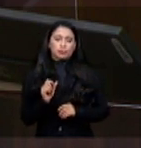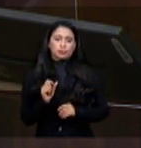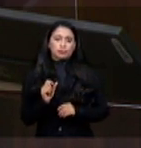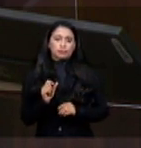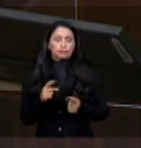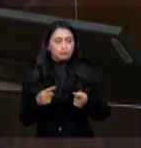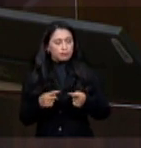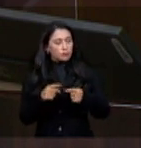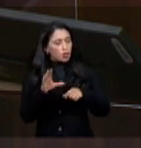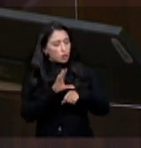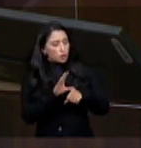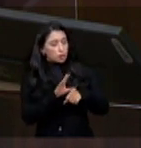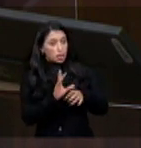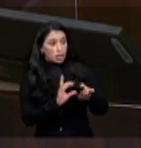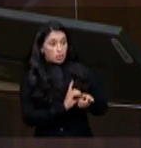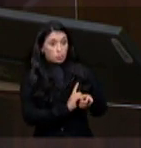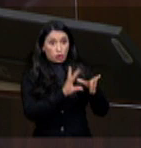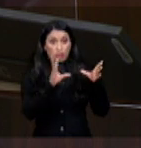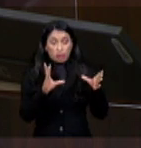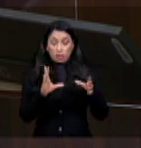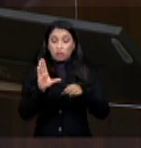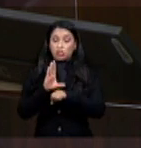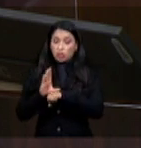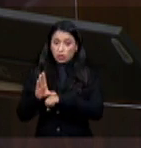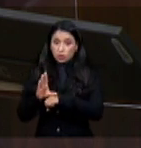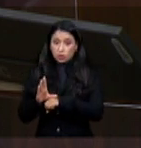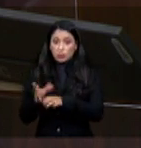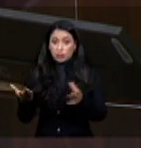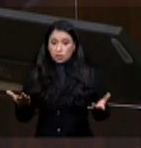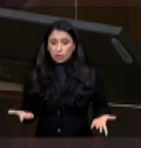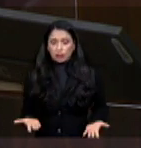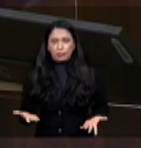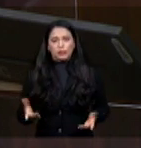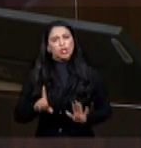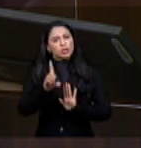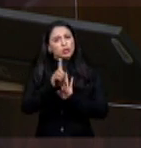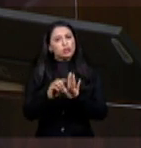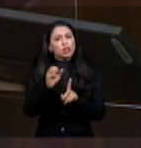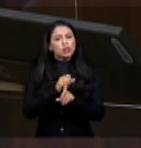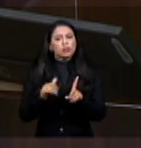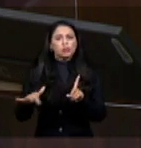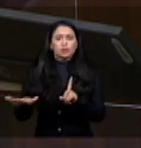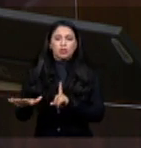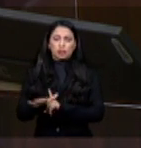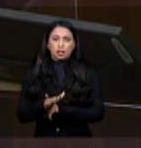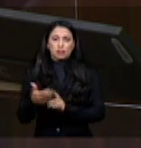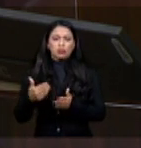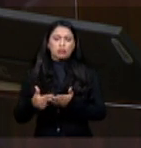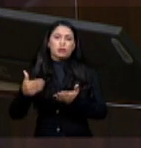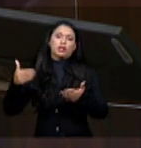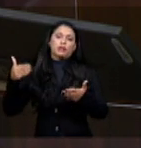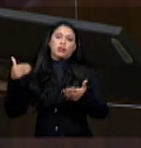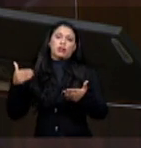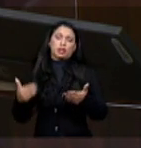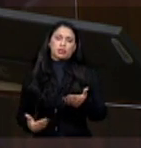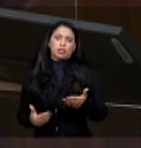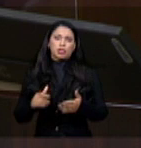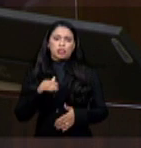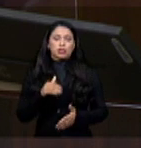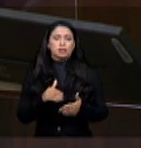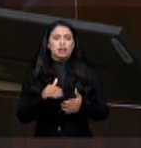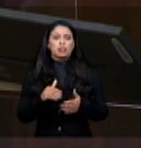assim constitutiva entre democracia e condicionalismos e os direitos sociais portanto precederam os direitos